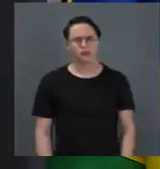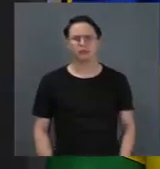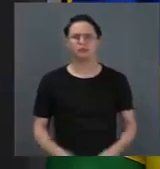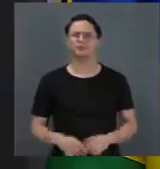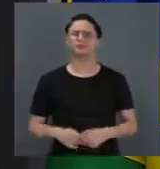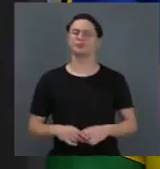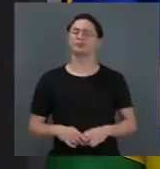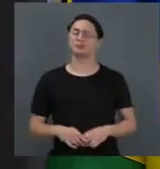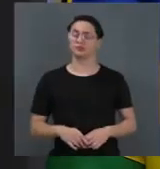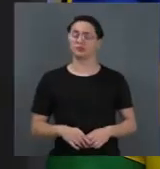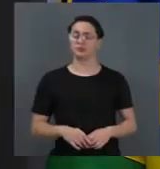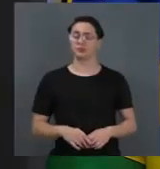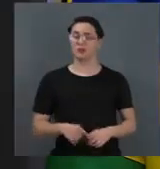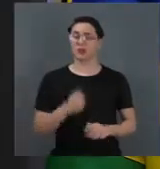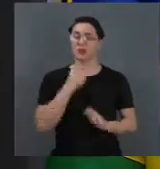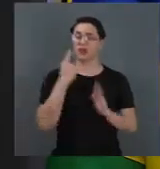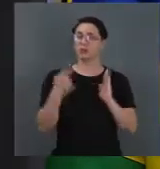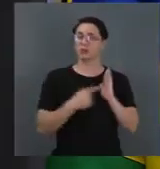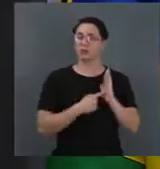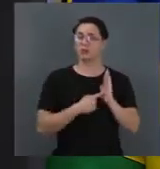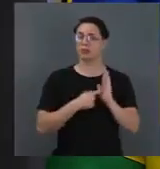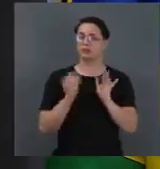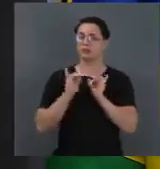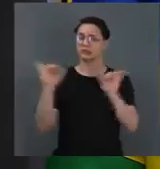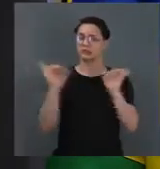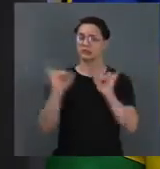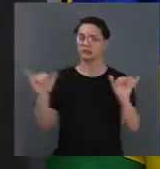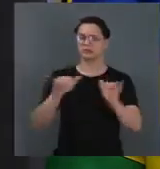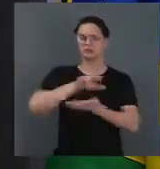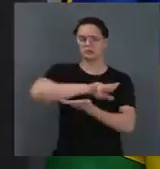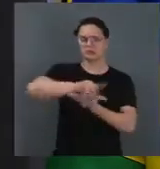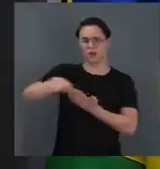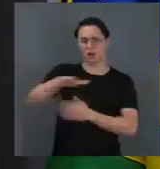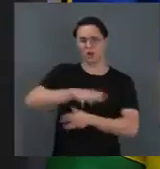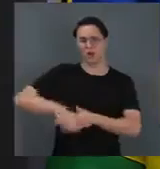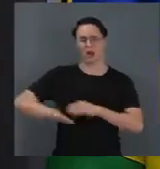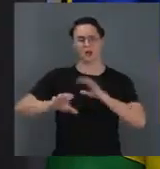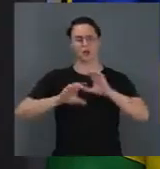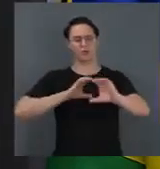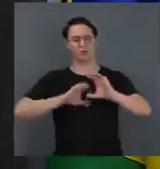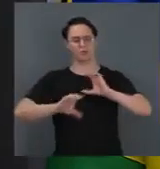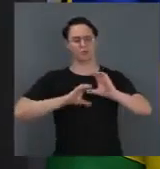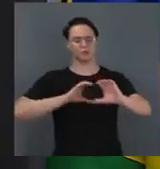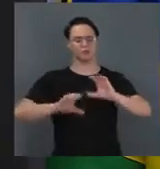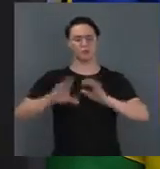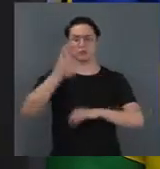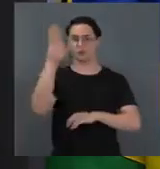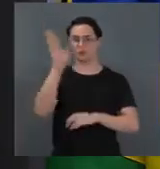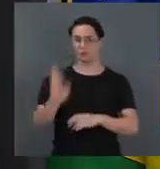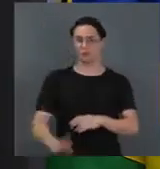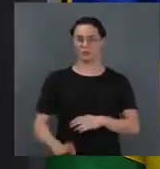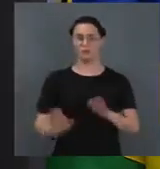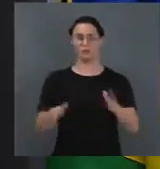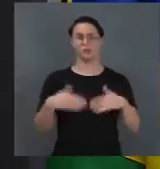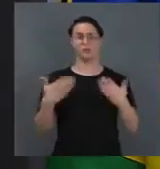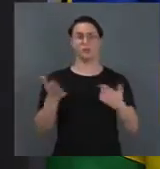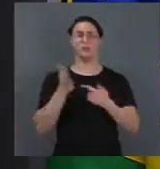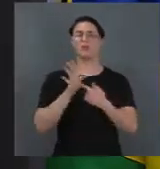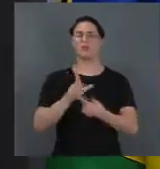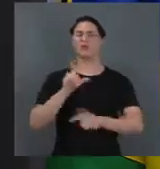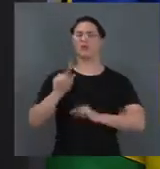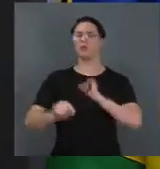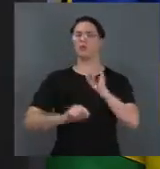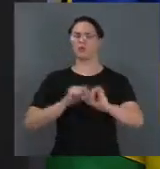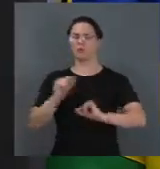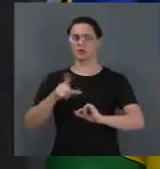Uma das denúncias divulgadas por vários veículos de comunicação do Brasil mostra, senador